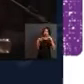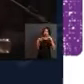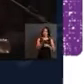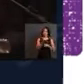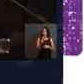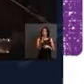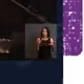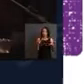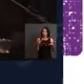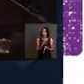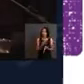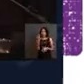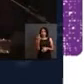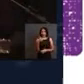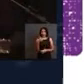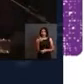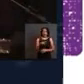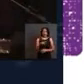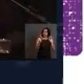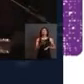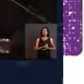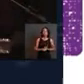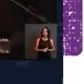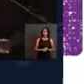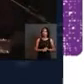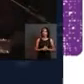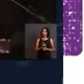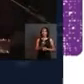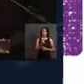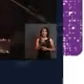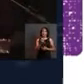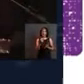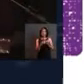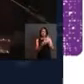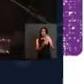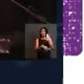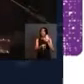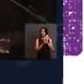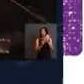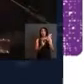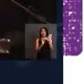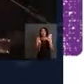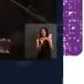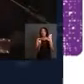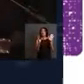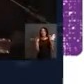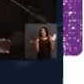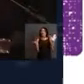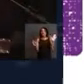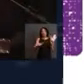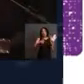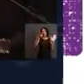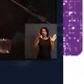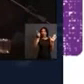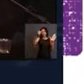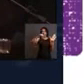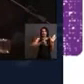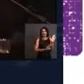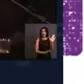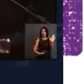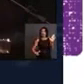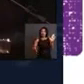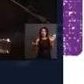avaliar para quê? São apenas números. Eles não dizem nada, eles não dizem qual é o nível de desenvolvimento da